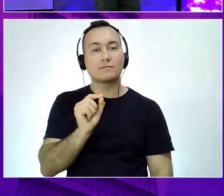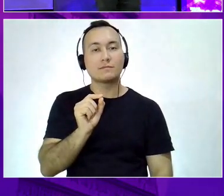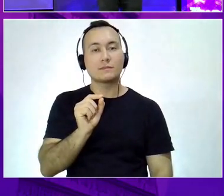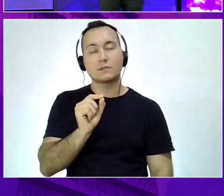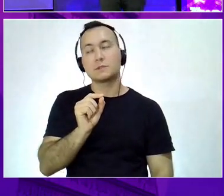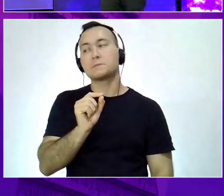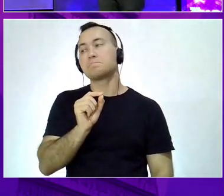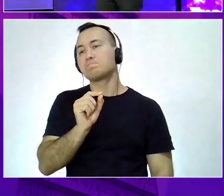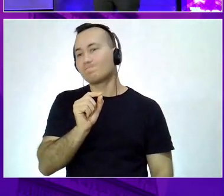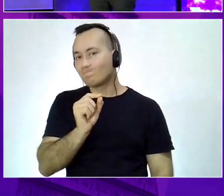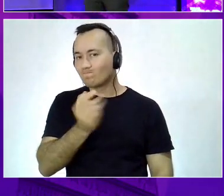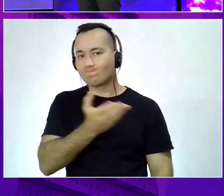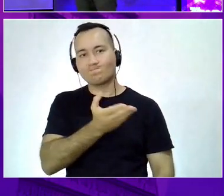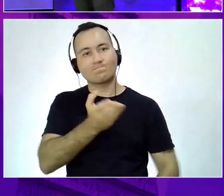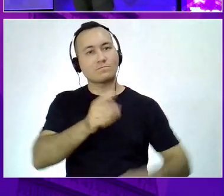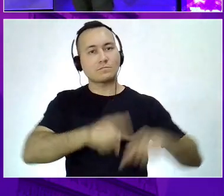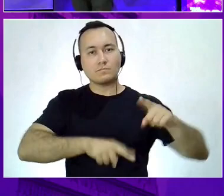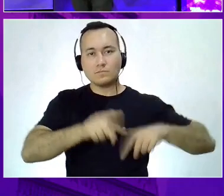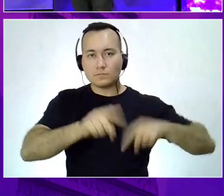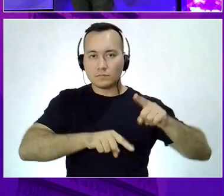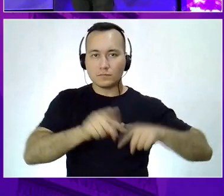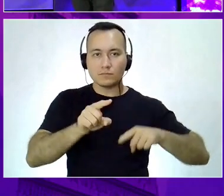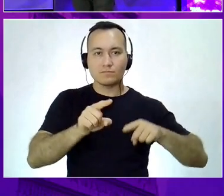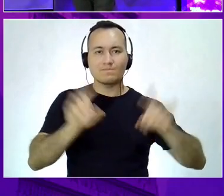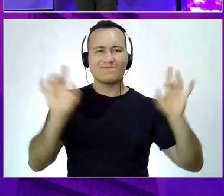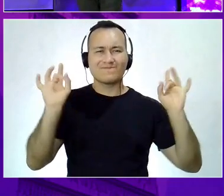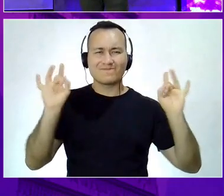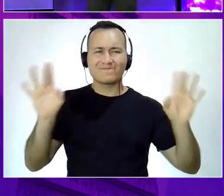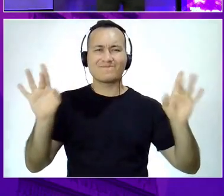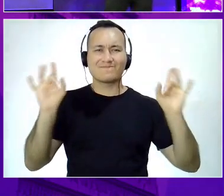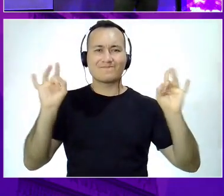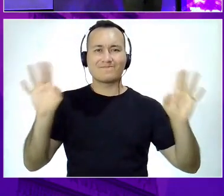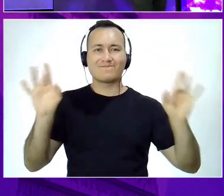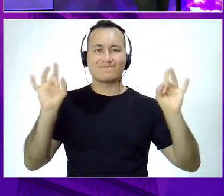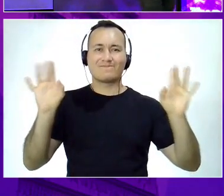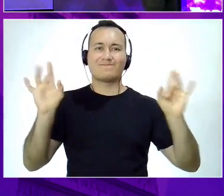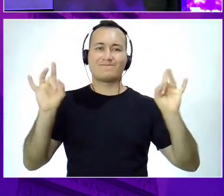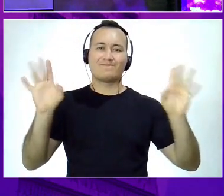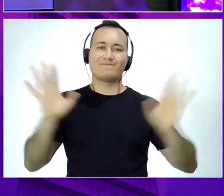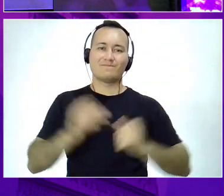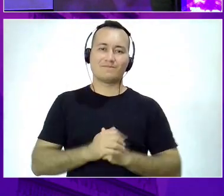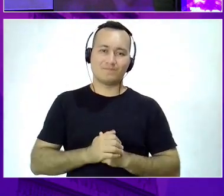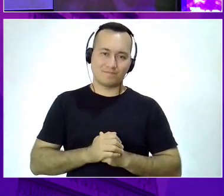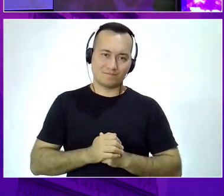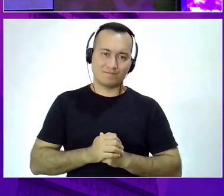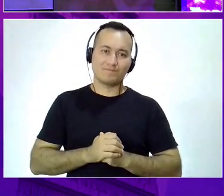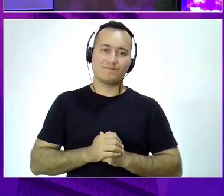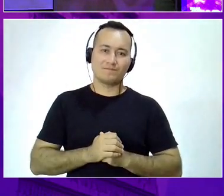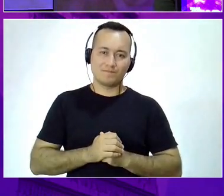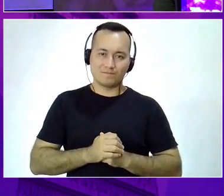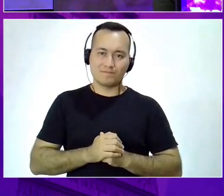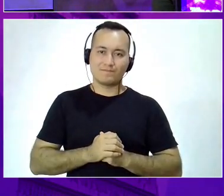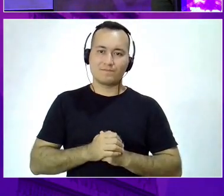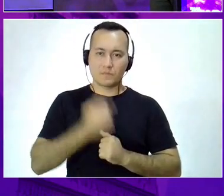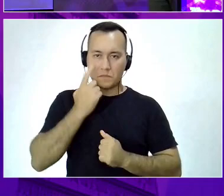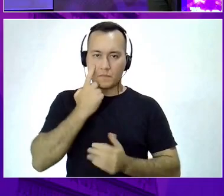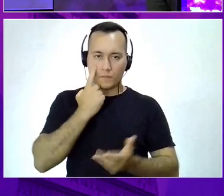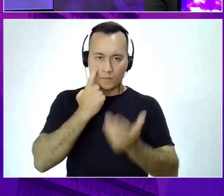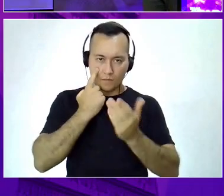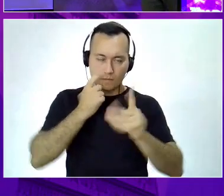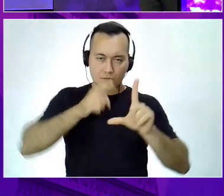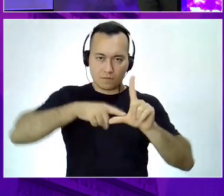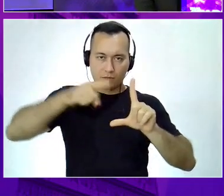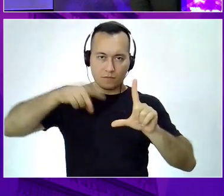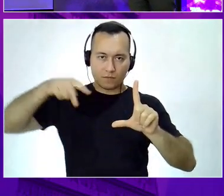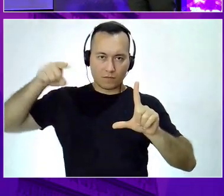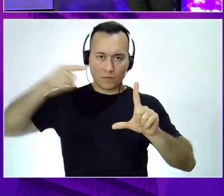e tornar um diferencial da sua marca? E principalmente, olha para esse quesito. Estima-se